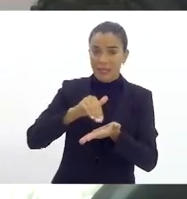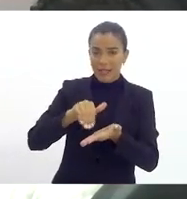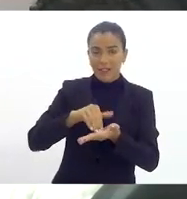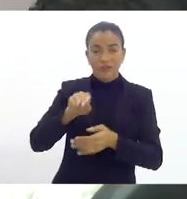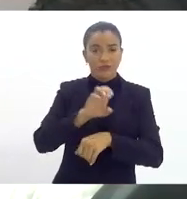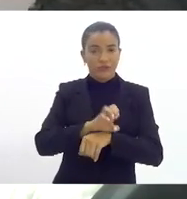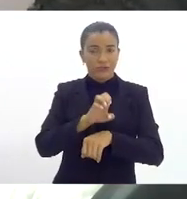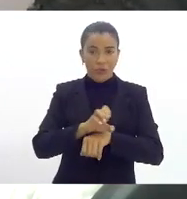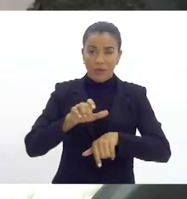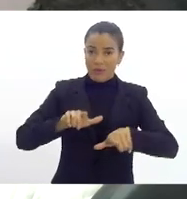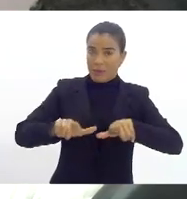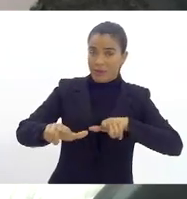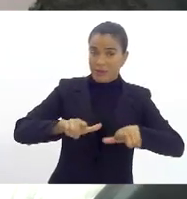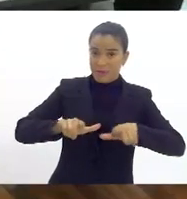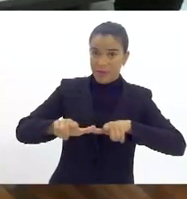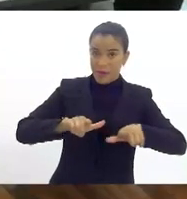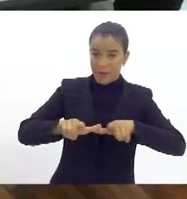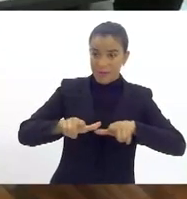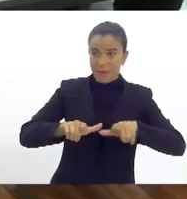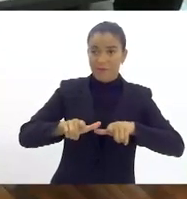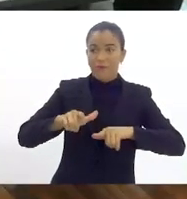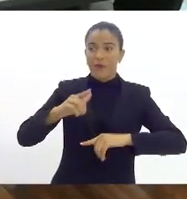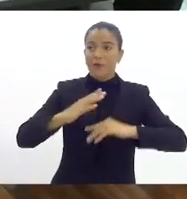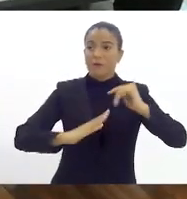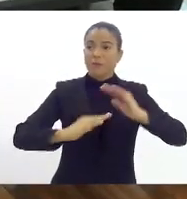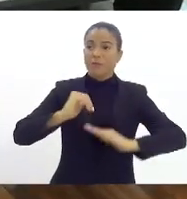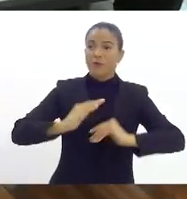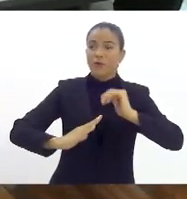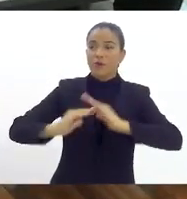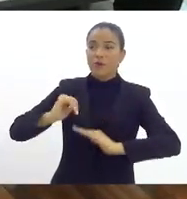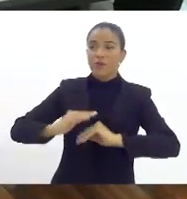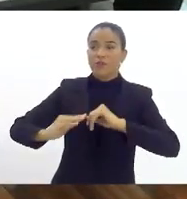enfim é profissionais